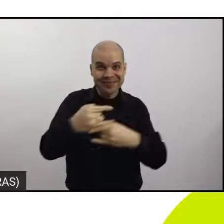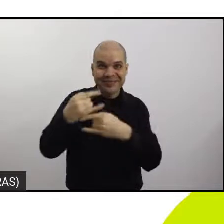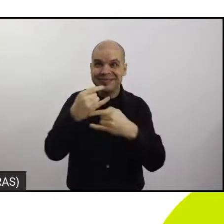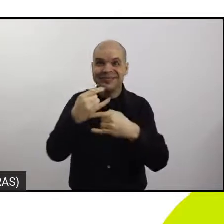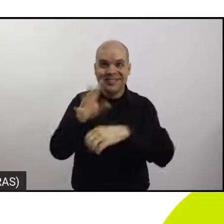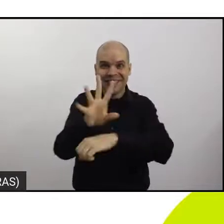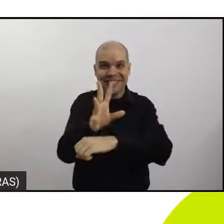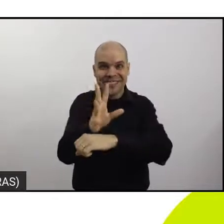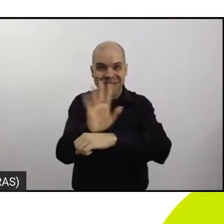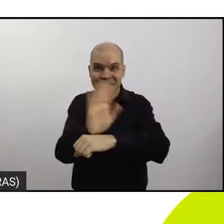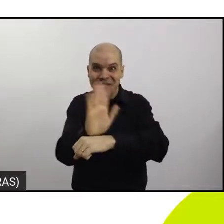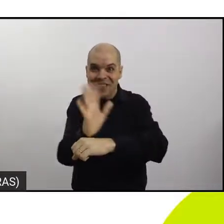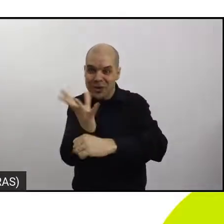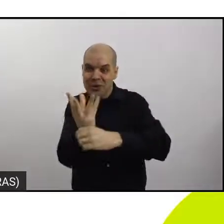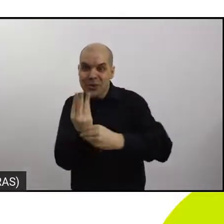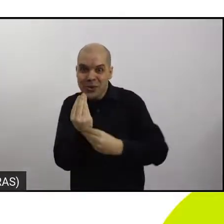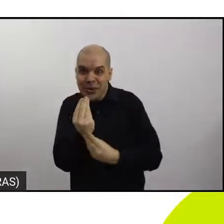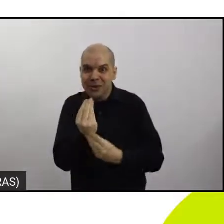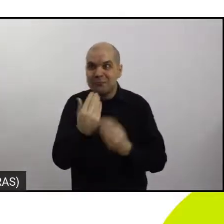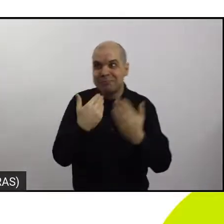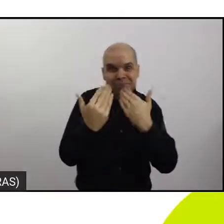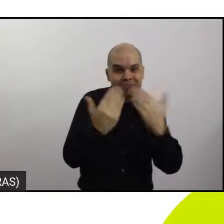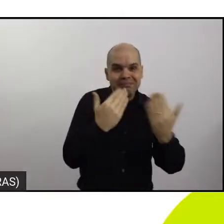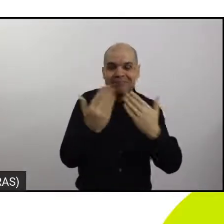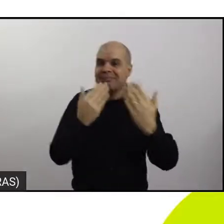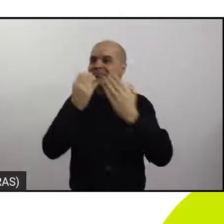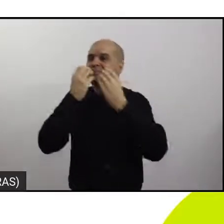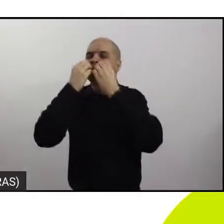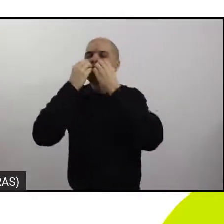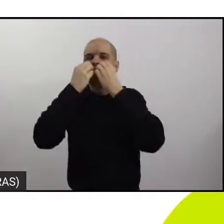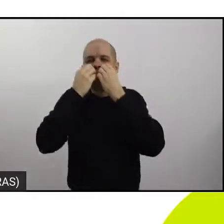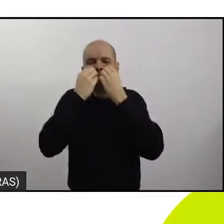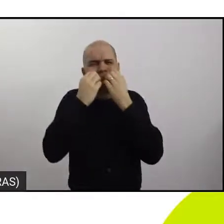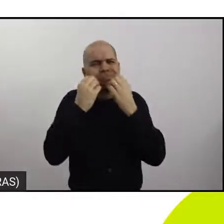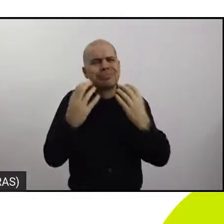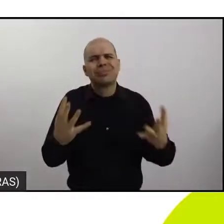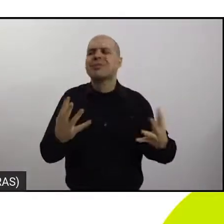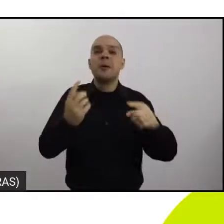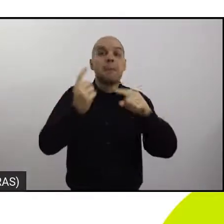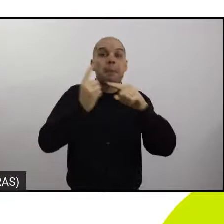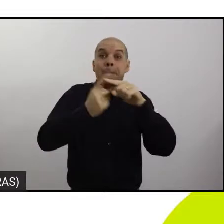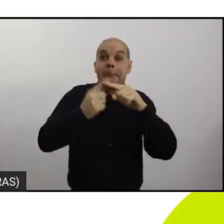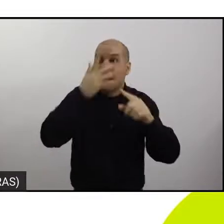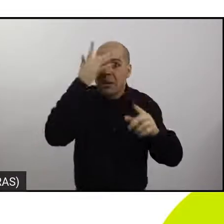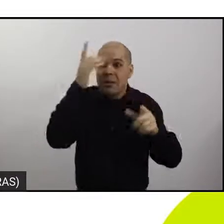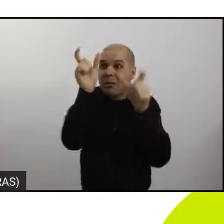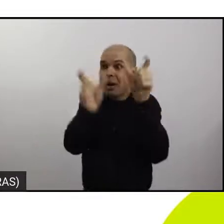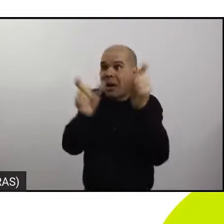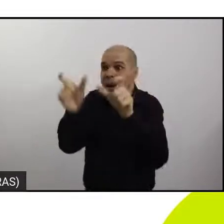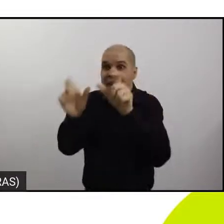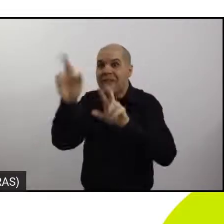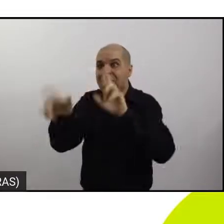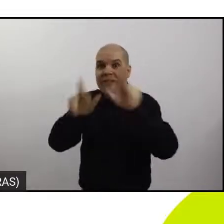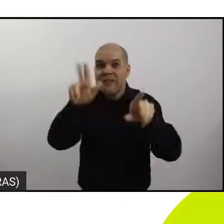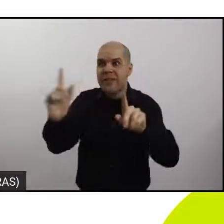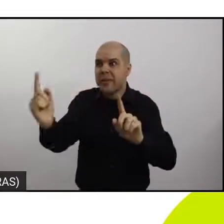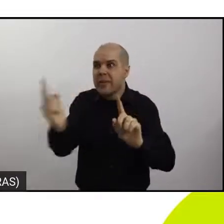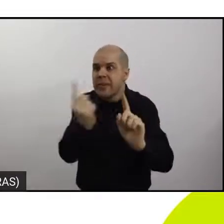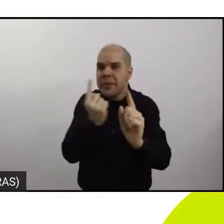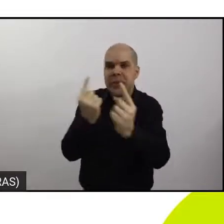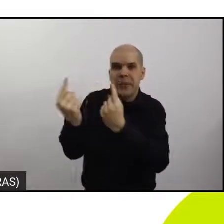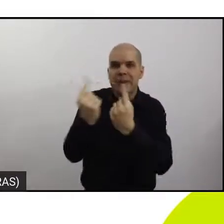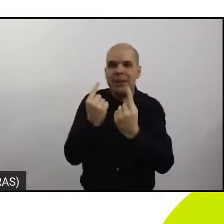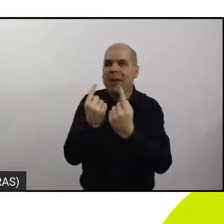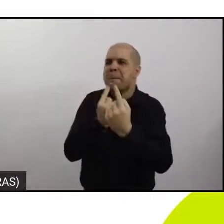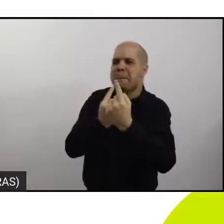acessar esse lugar de videoartista, conseguir conversar sobre esse assunto, ter mais espaço